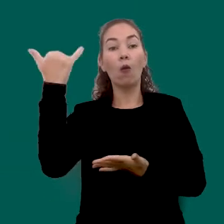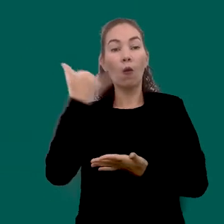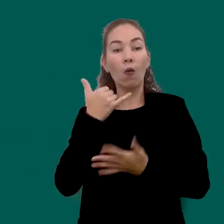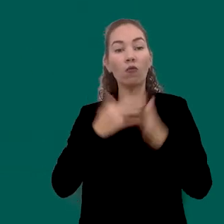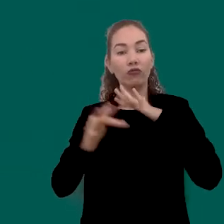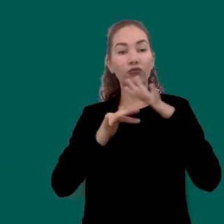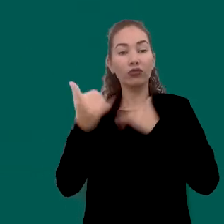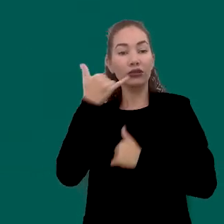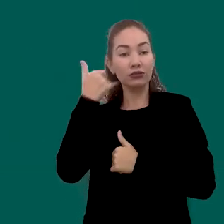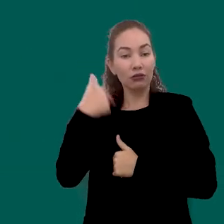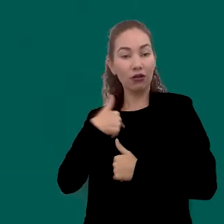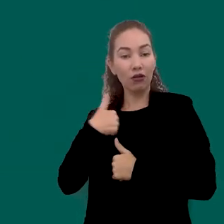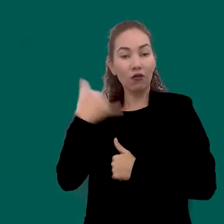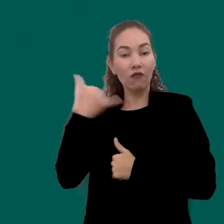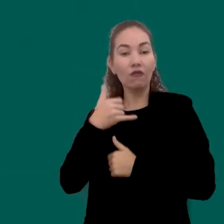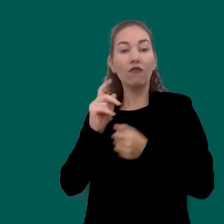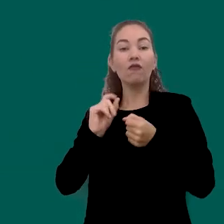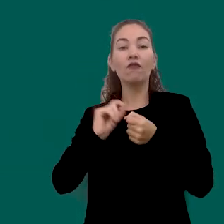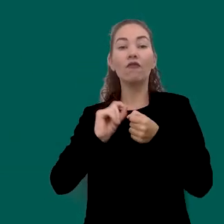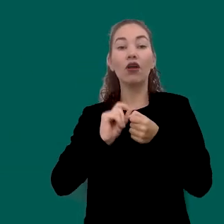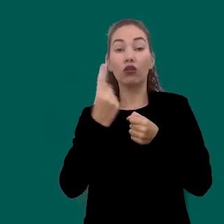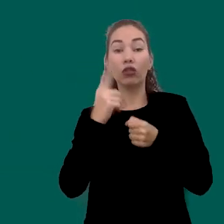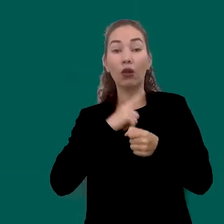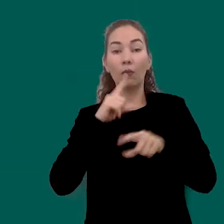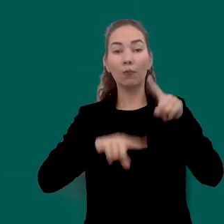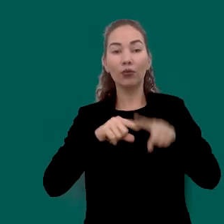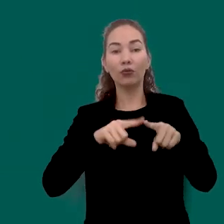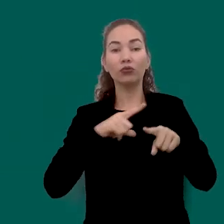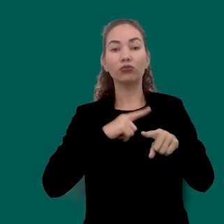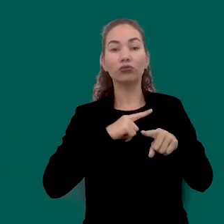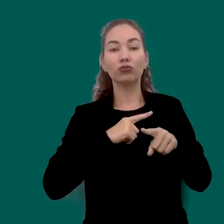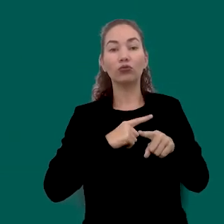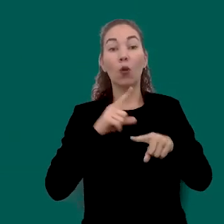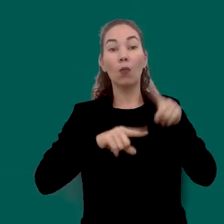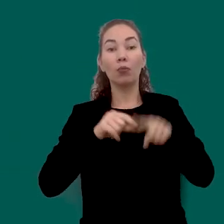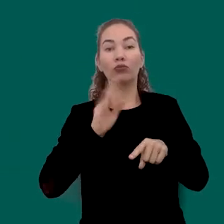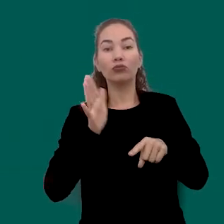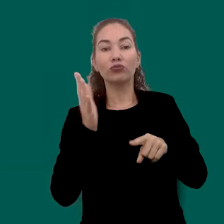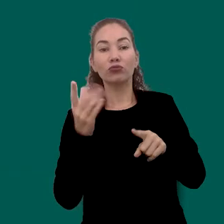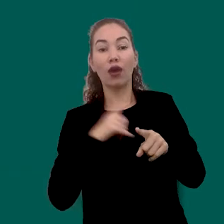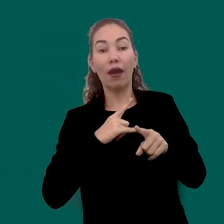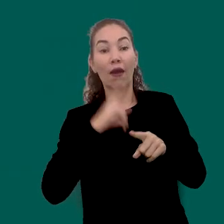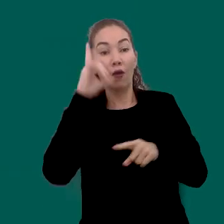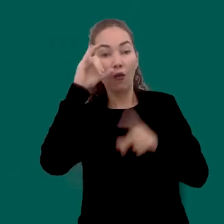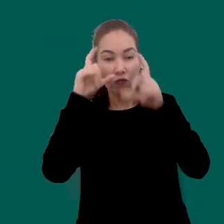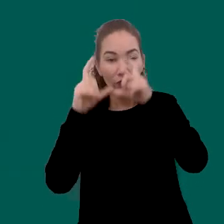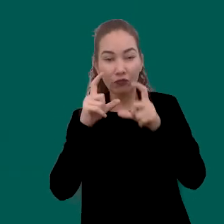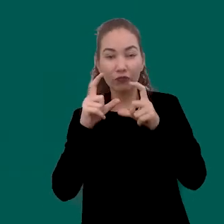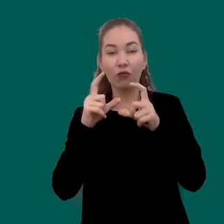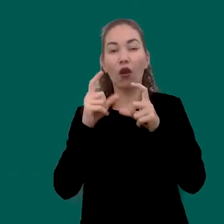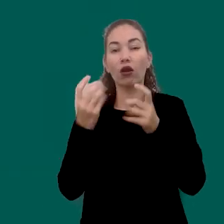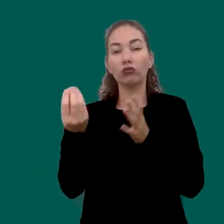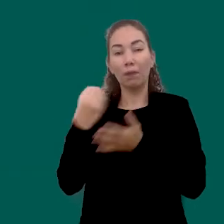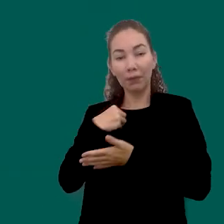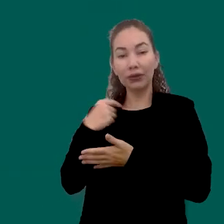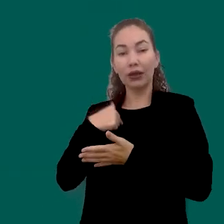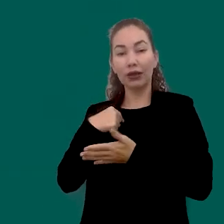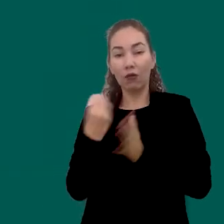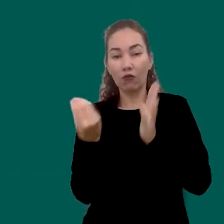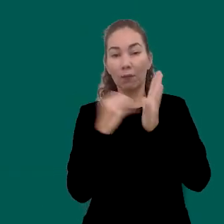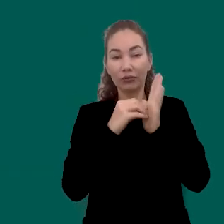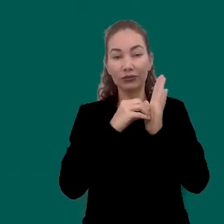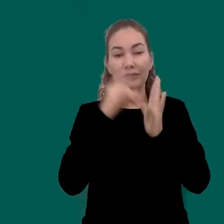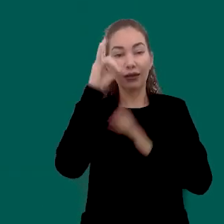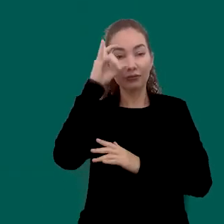foto desse produto para mim que eu já vou postar. O produto chegou aqui na loja, já tinha clientes pedindo o produto. Então, eu